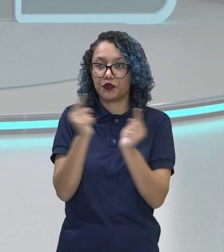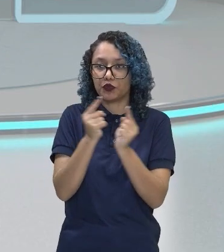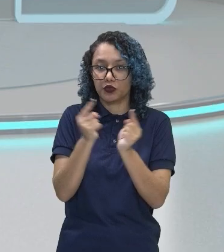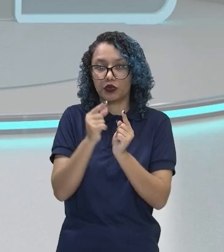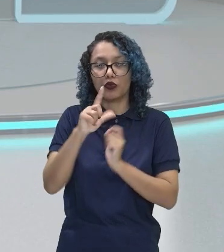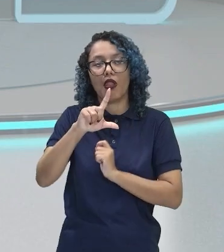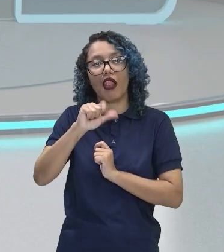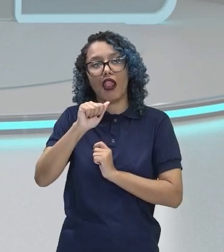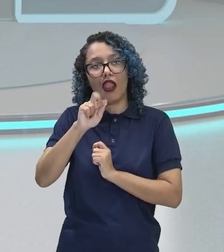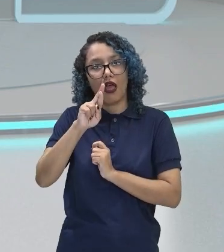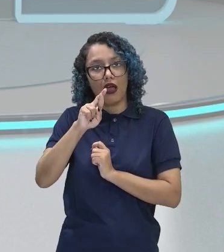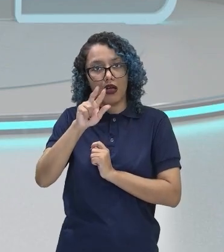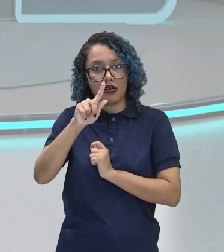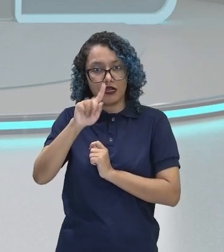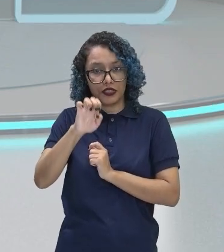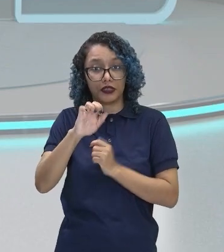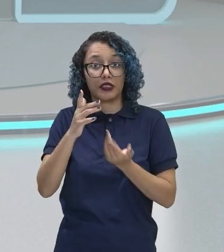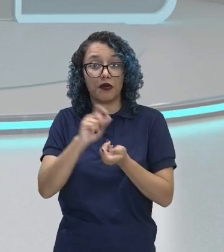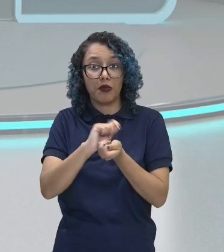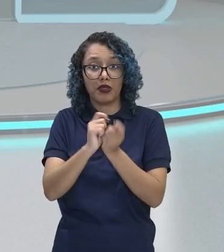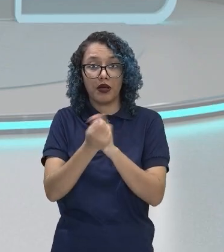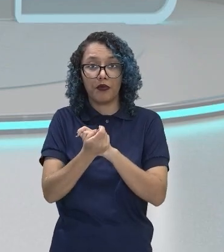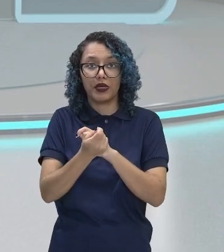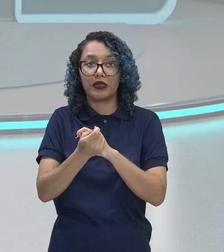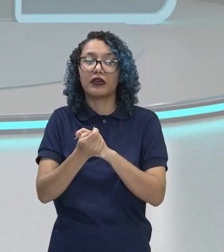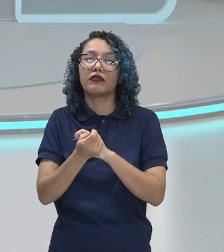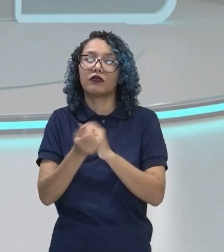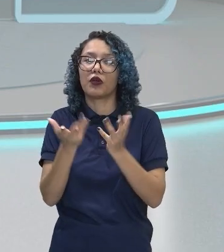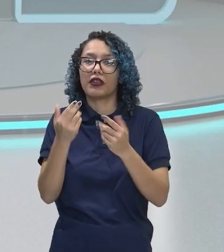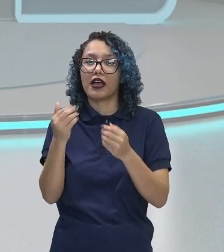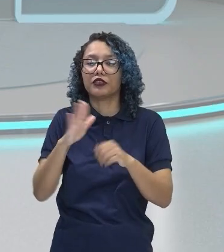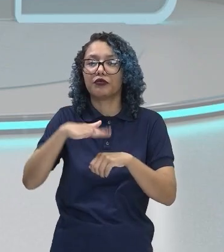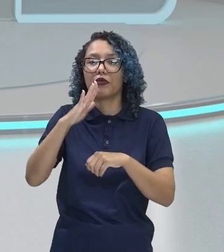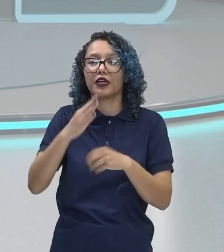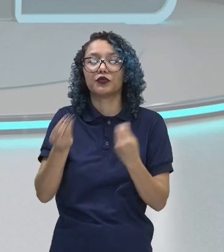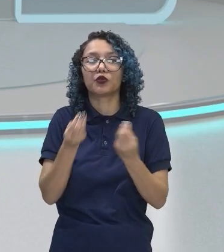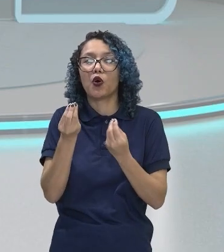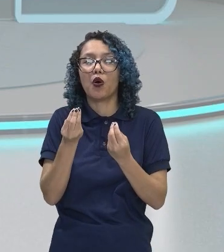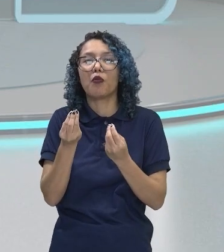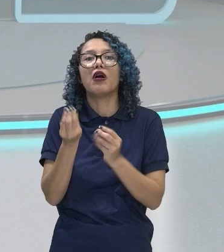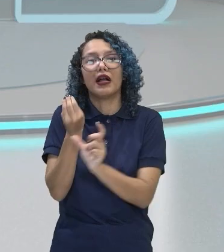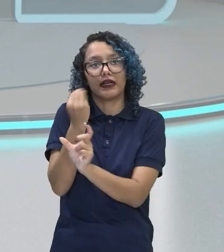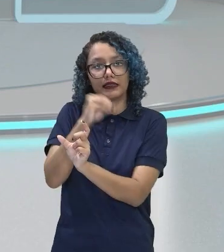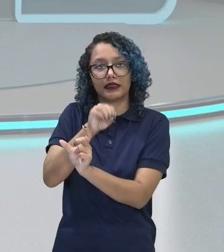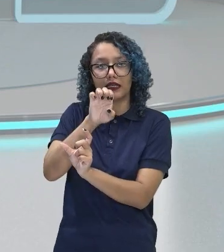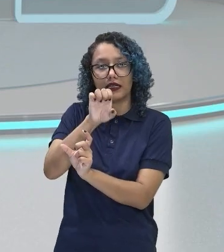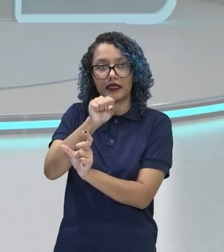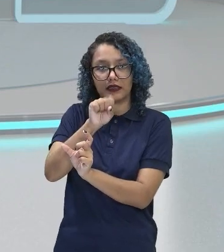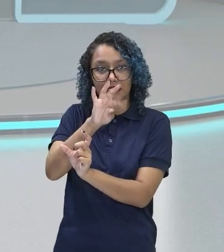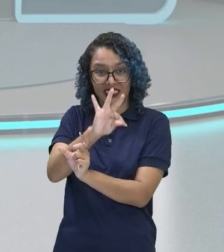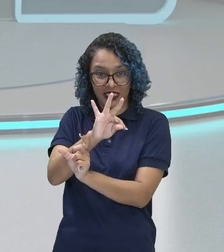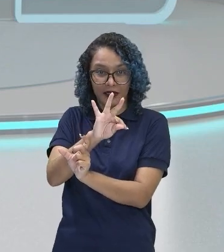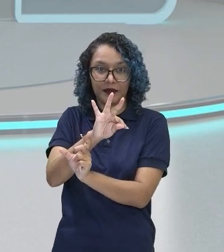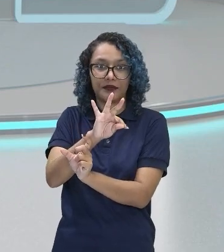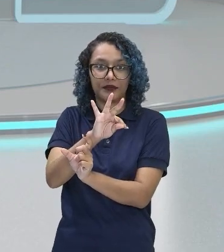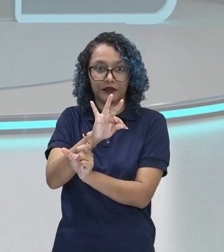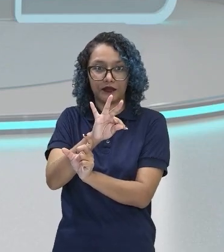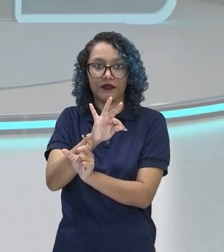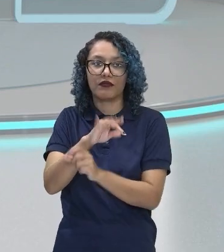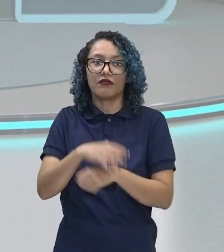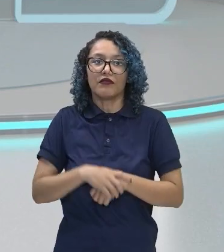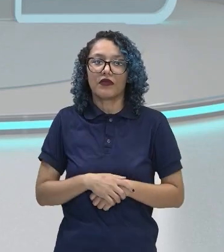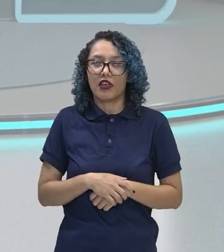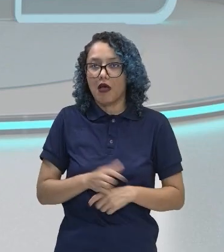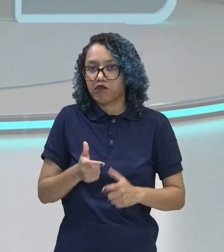transformá-lo em superlativo ao acrescentar EST, the largest. Large, amplo, grande, amplo,